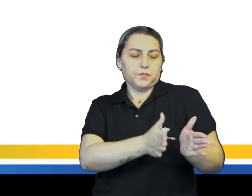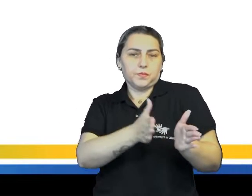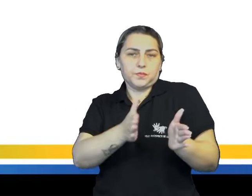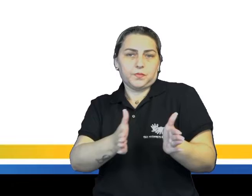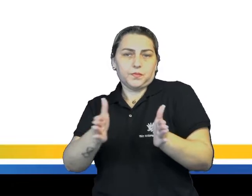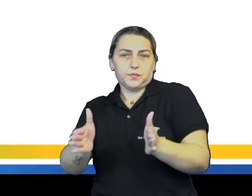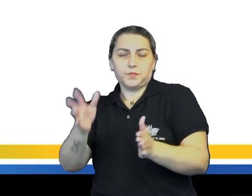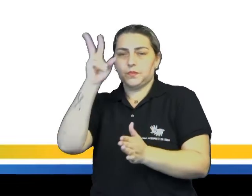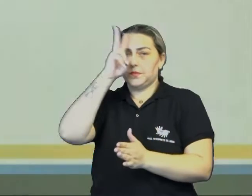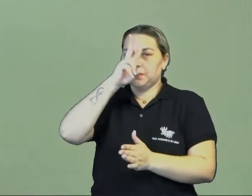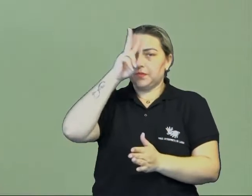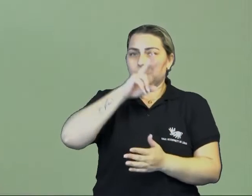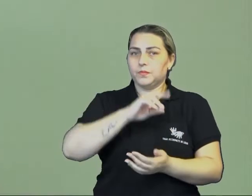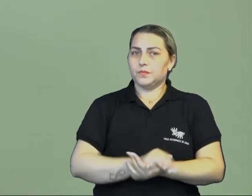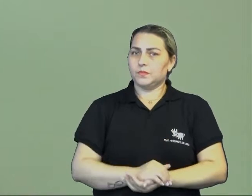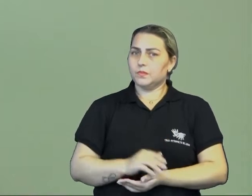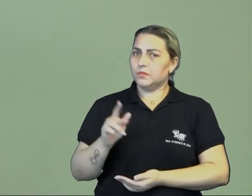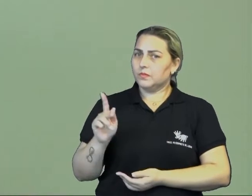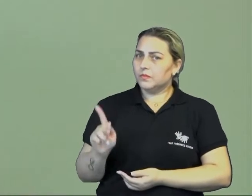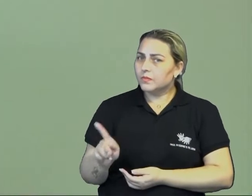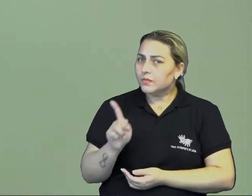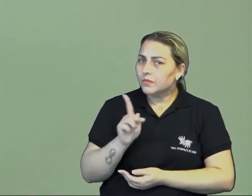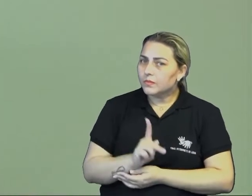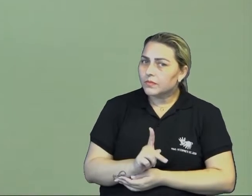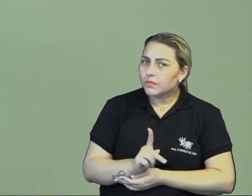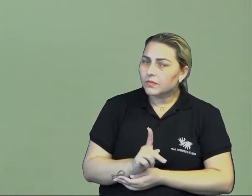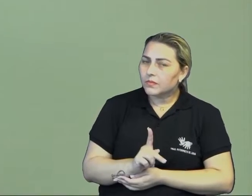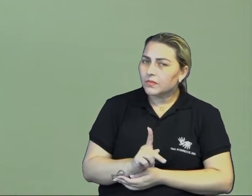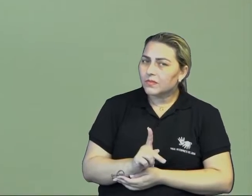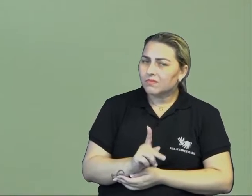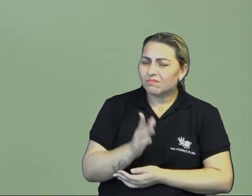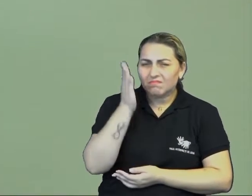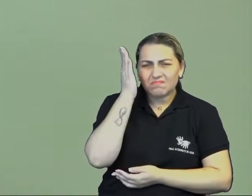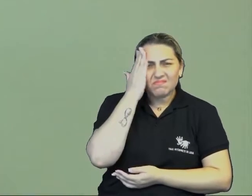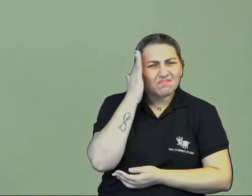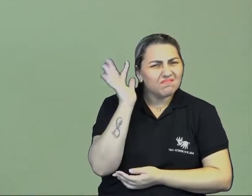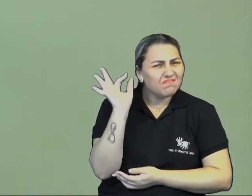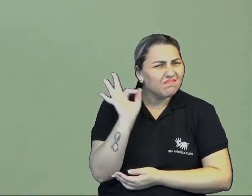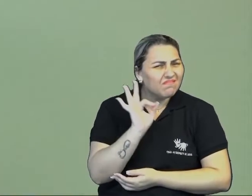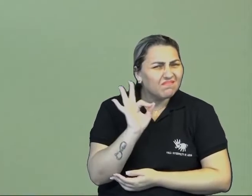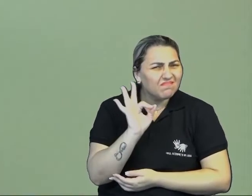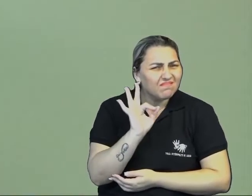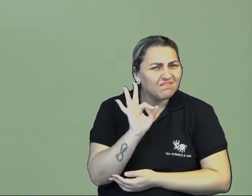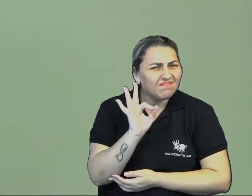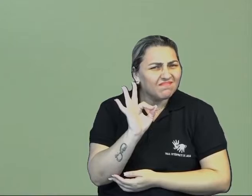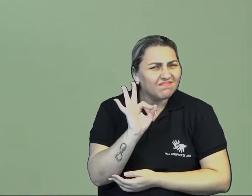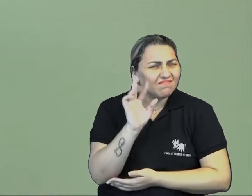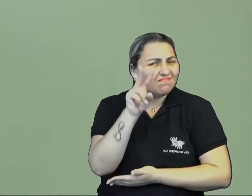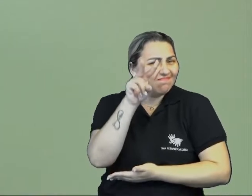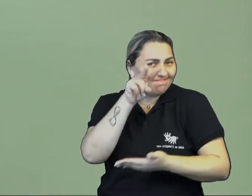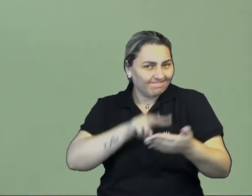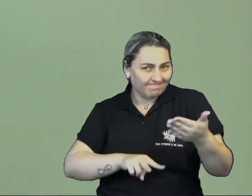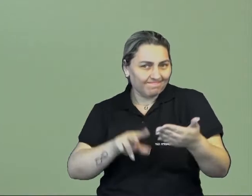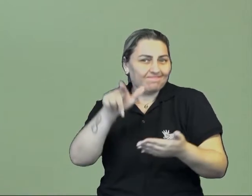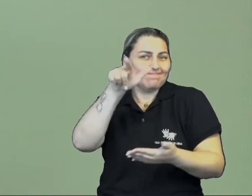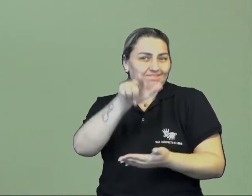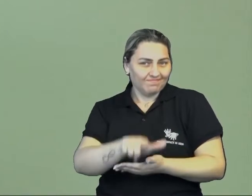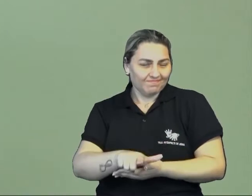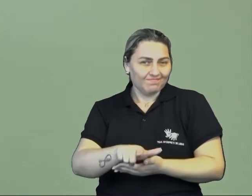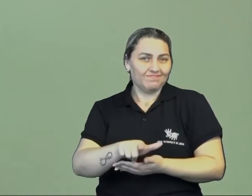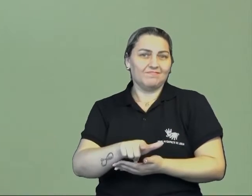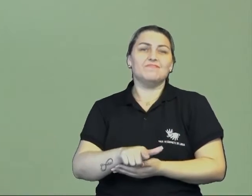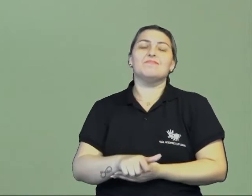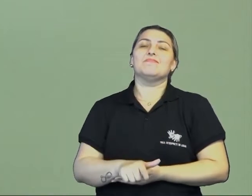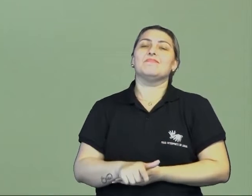histórica. Professor, eu não entendi um pouco direito. Então, lê de novo. Aperta a pausa e lê. Já? Leu? Não leu? Não